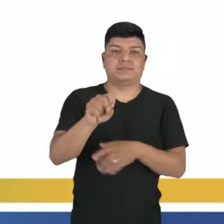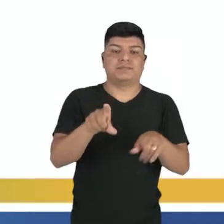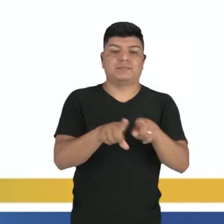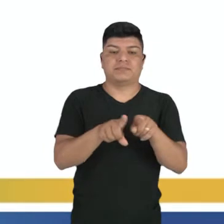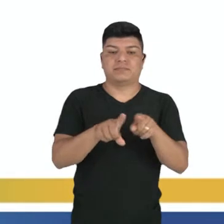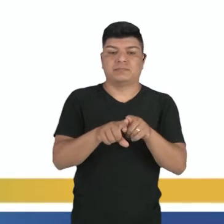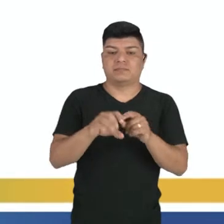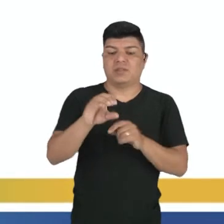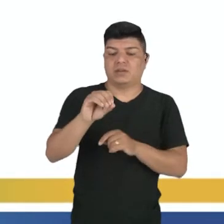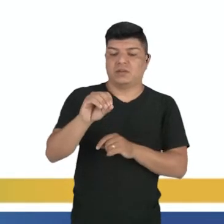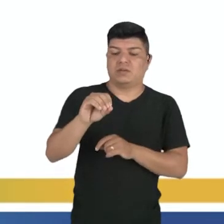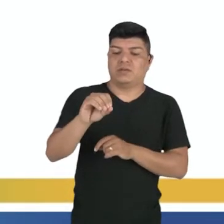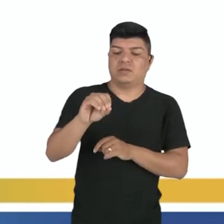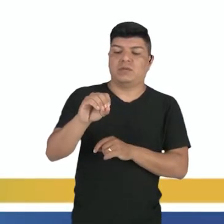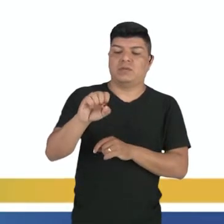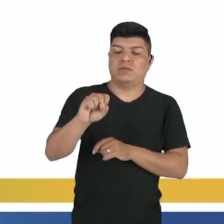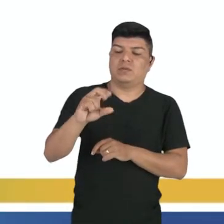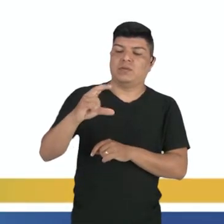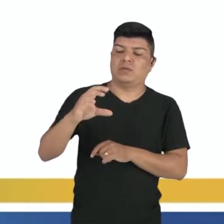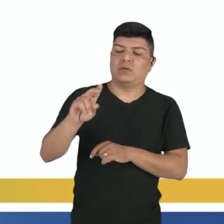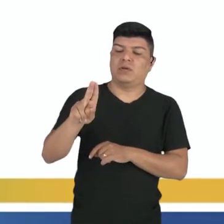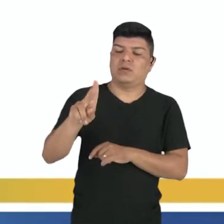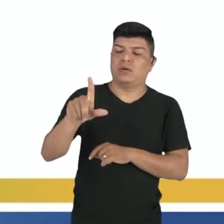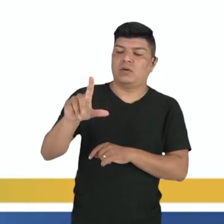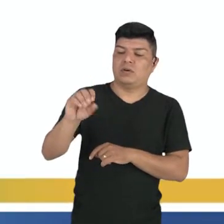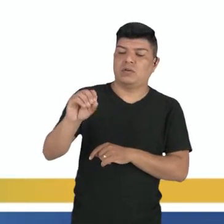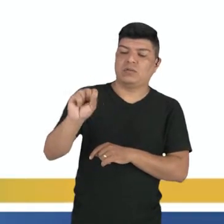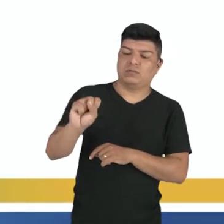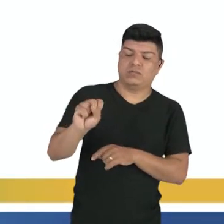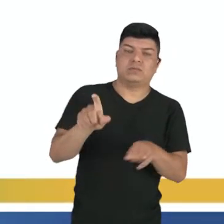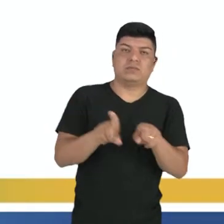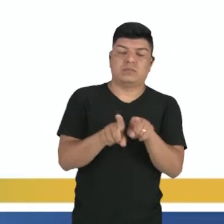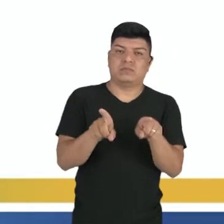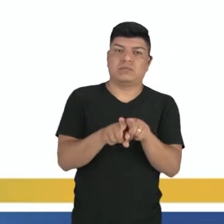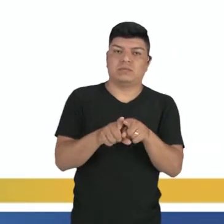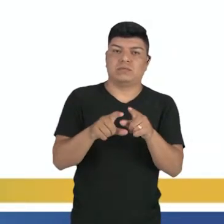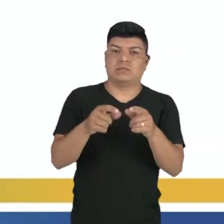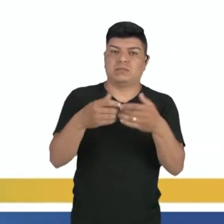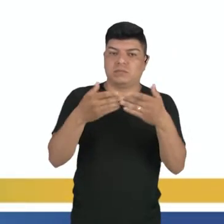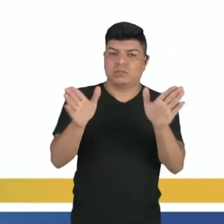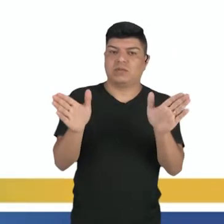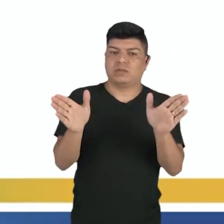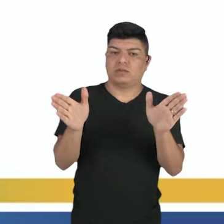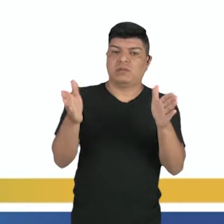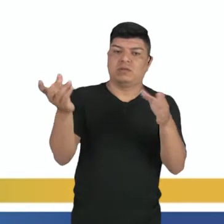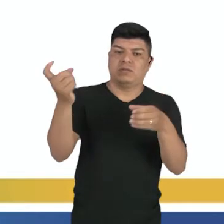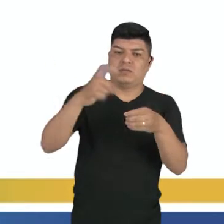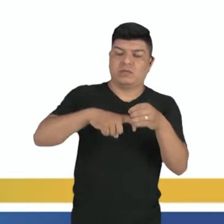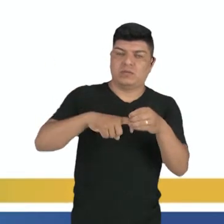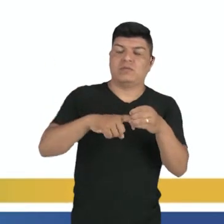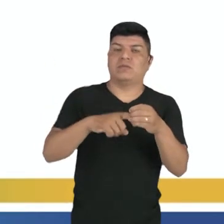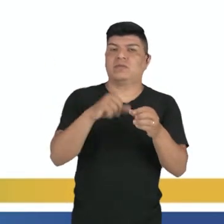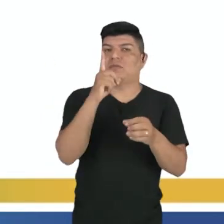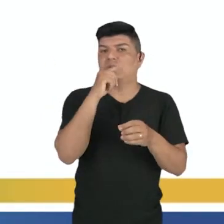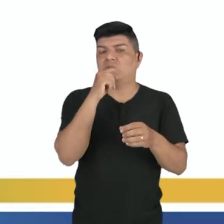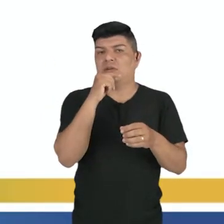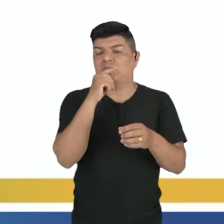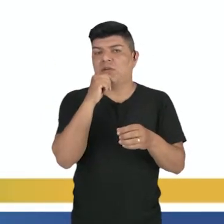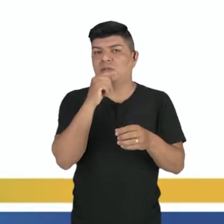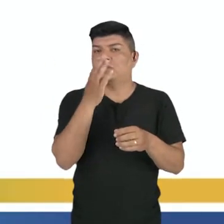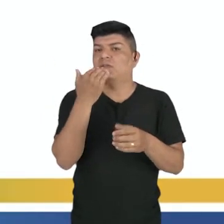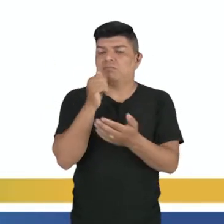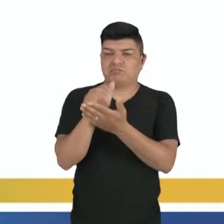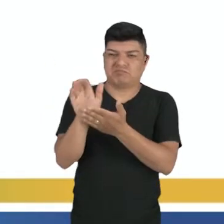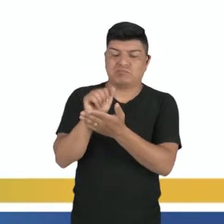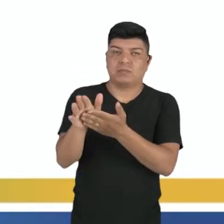Tem o ósculo, que é aquela abertura superior, que é o local que se abre para a saída de água de alimentos não aproveitados.